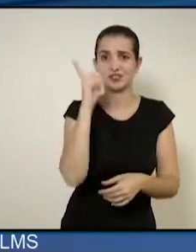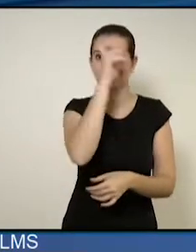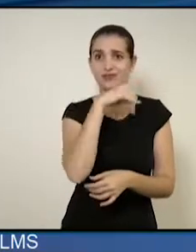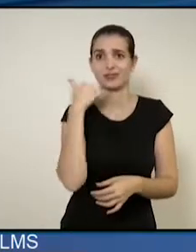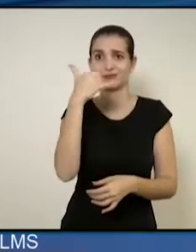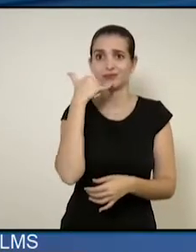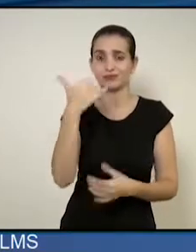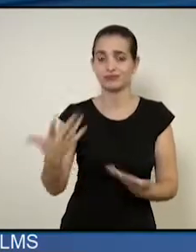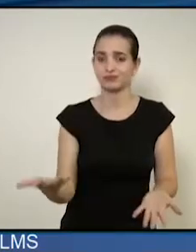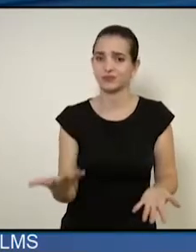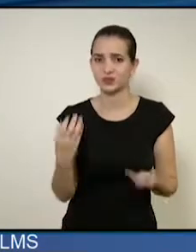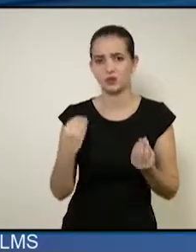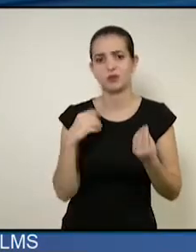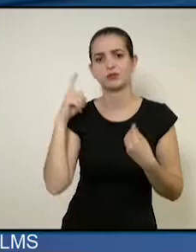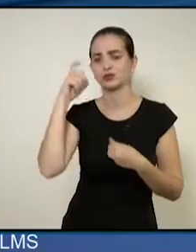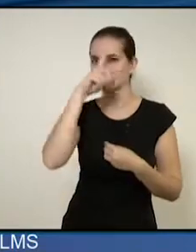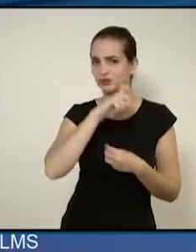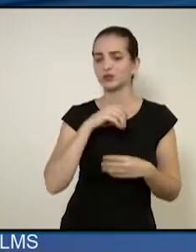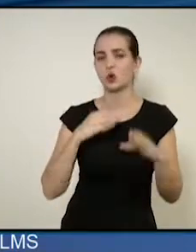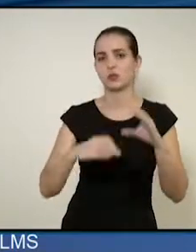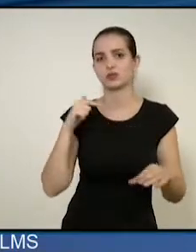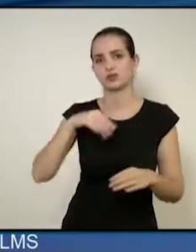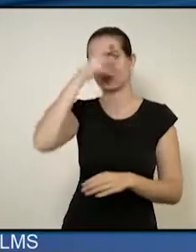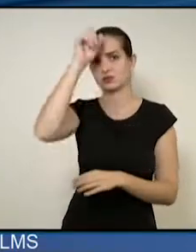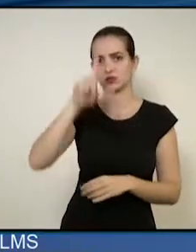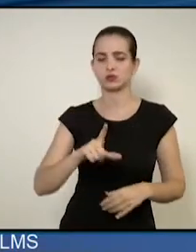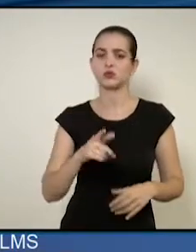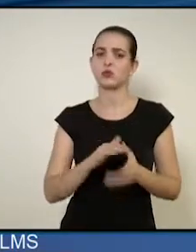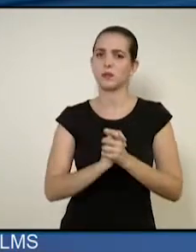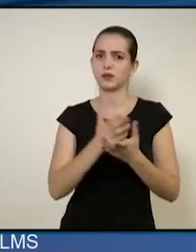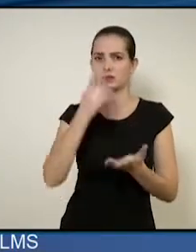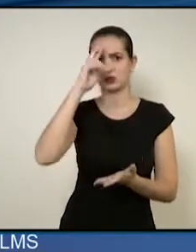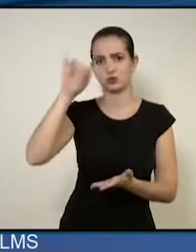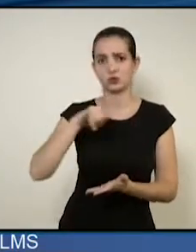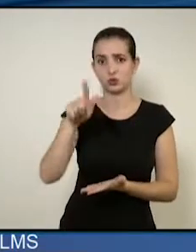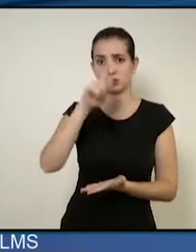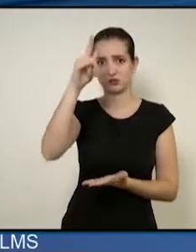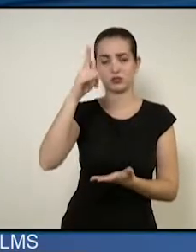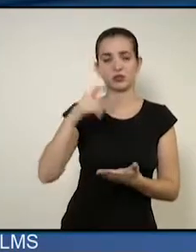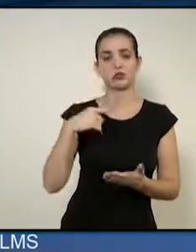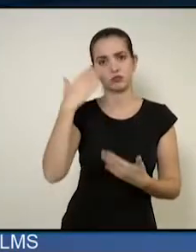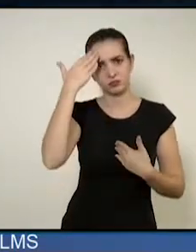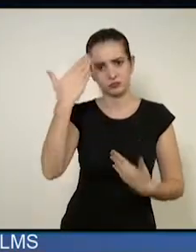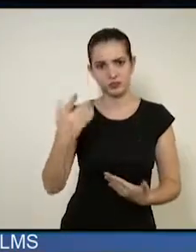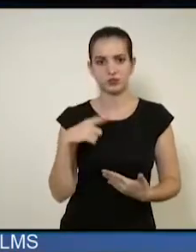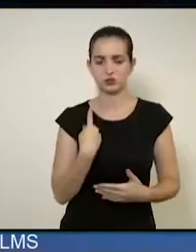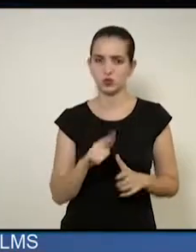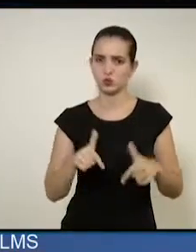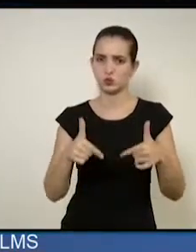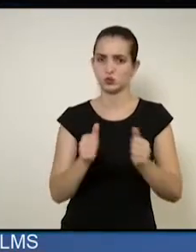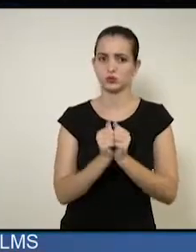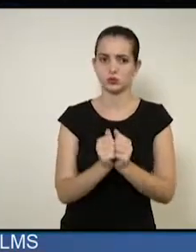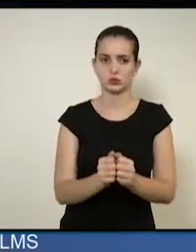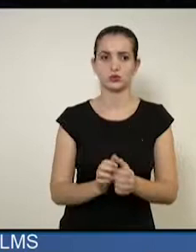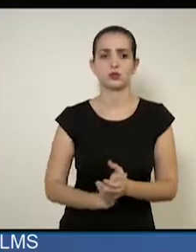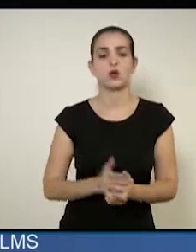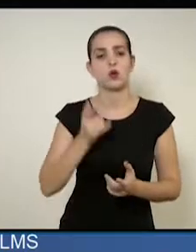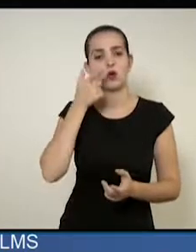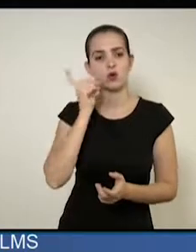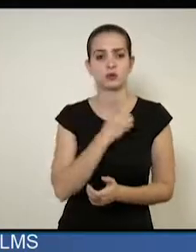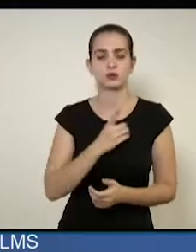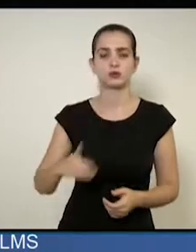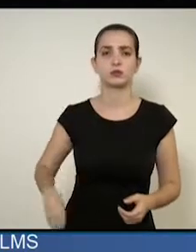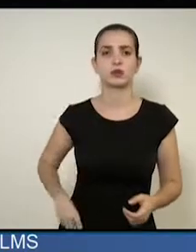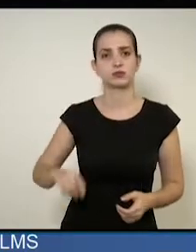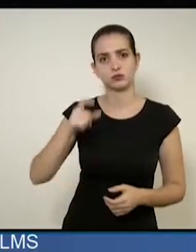Sul tem em comunicação hoje. Parabéns, João Grandão, conte conosco, estamos juntos nessa luta. Muito obrigado. Ontem o deputado Zeca falou